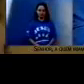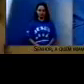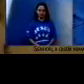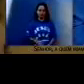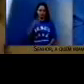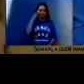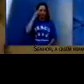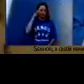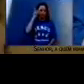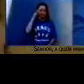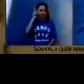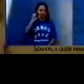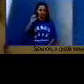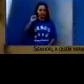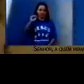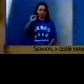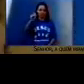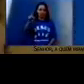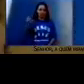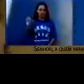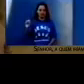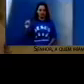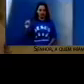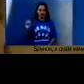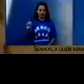A Fábula do Sapo e da Princesa.